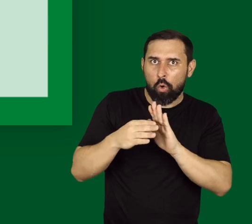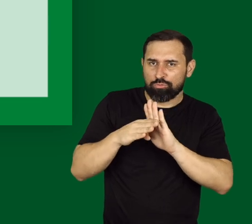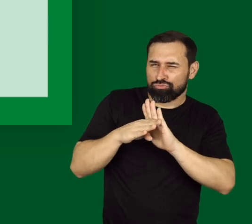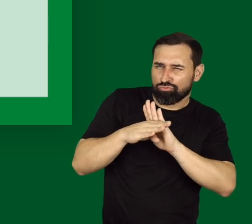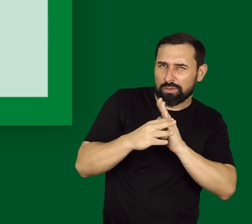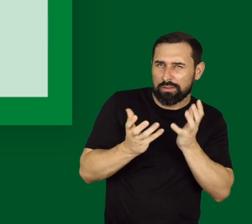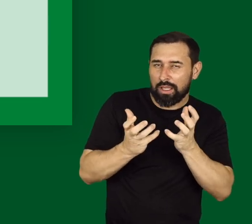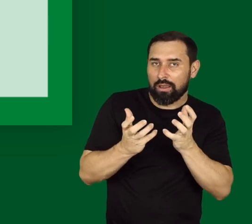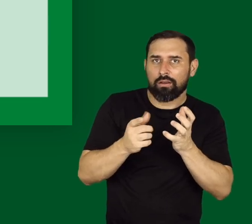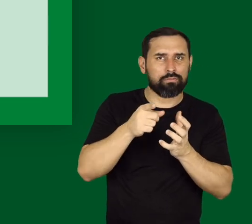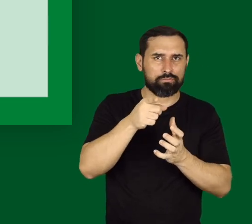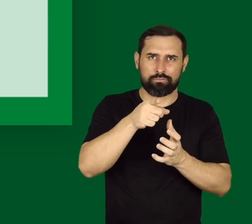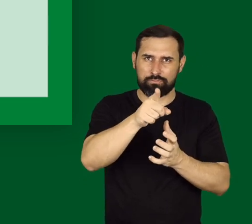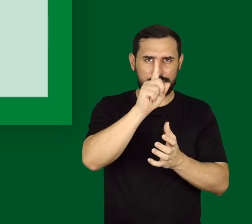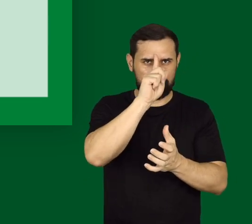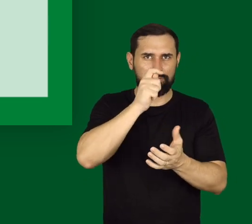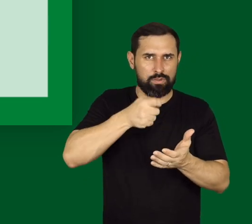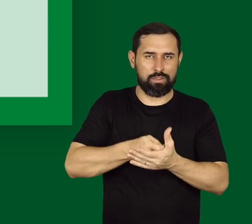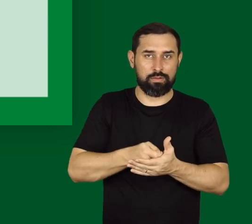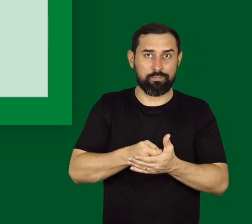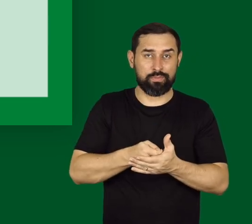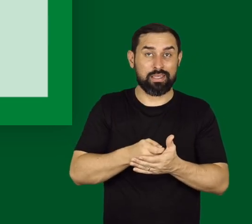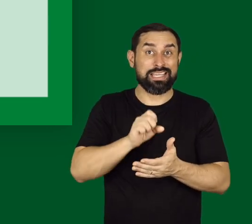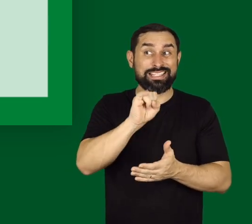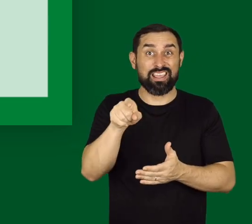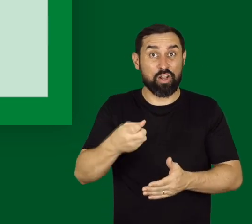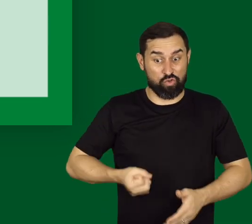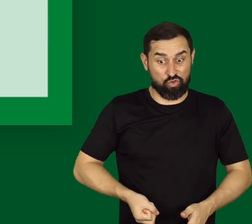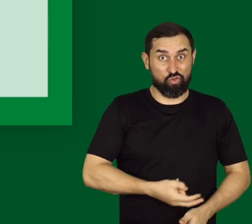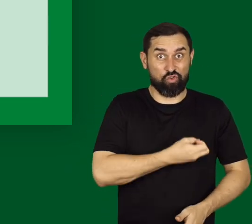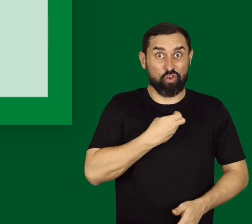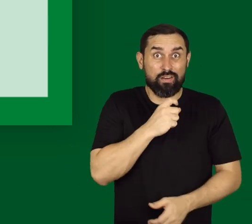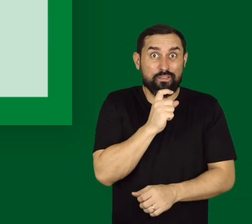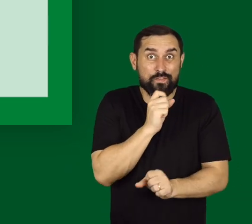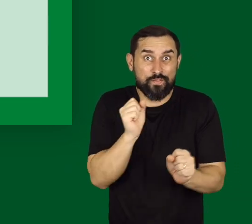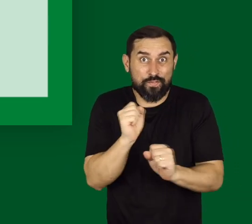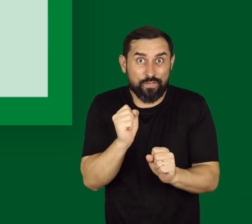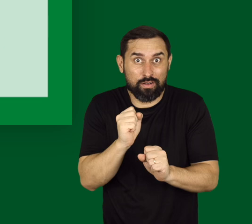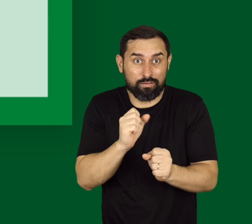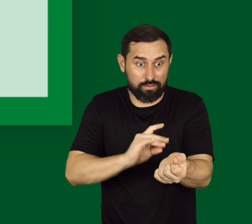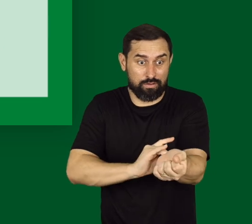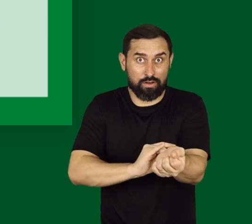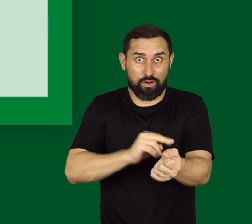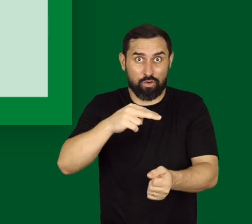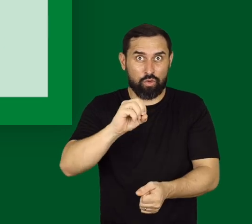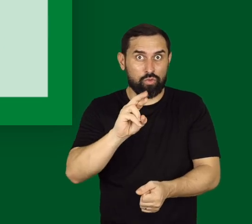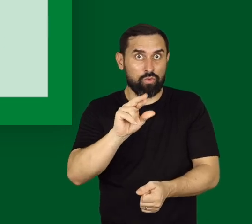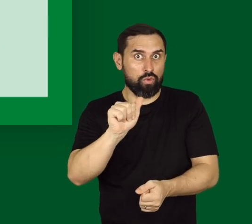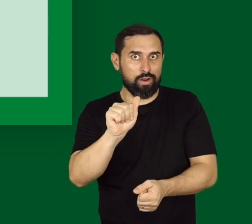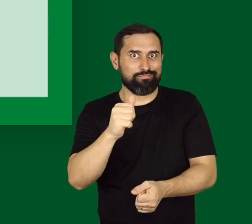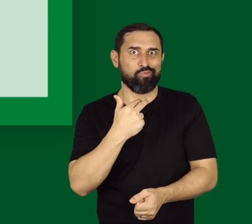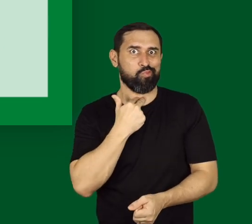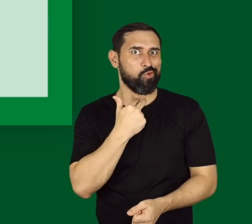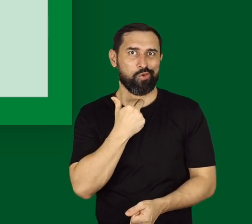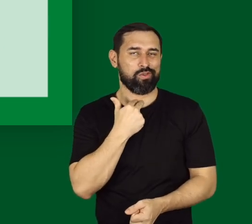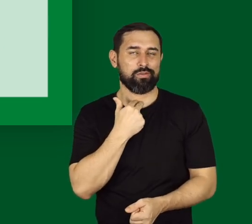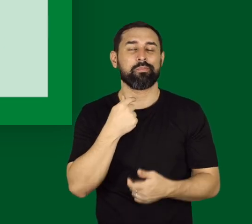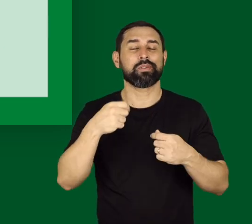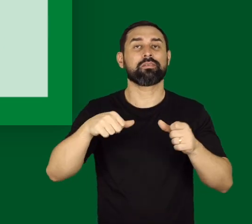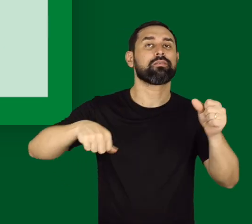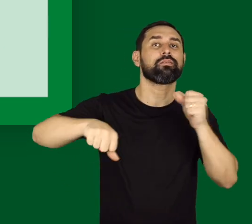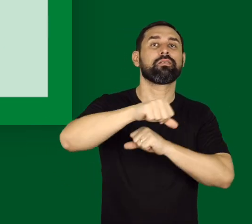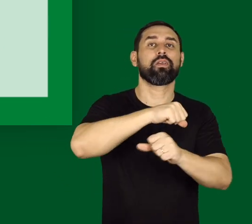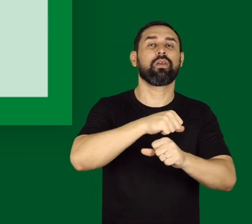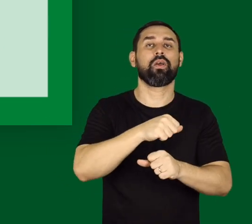0,1 microgramas por quilo por minuto e a gente vai aumentando de acordo com a resposta que você quer. Mas se o paciente já